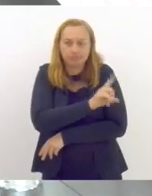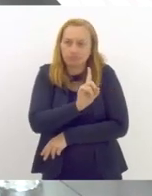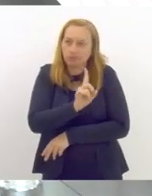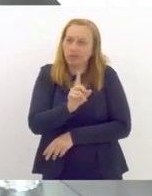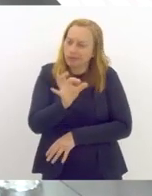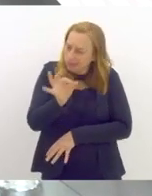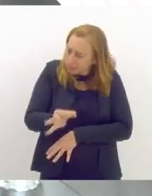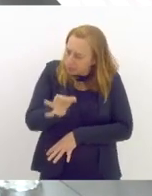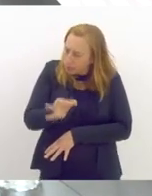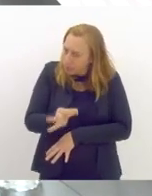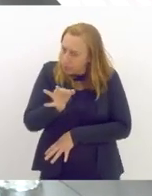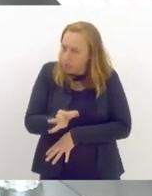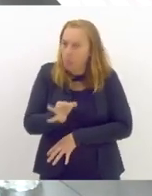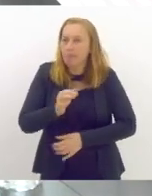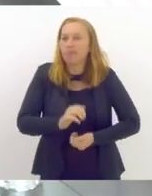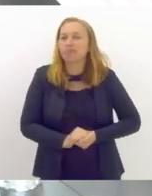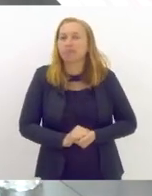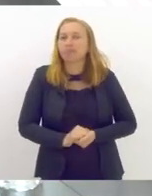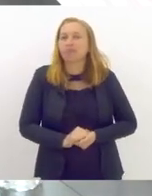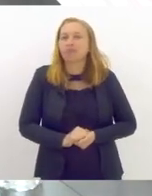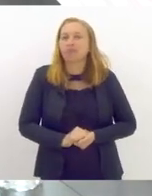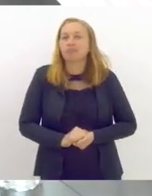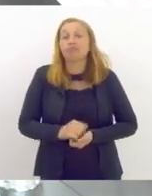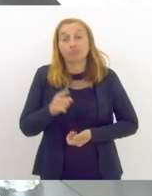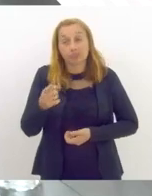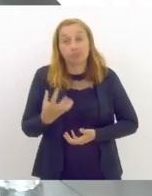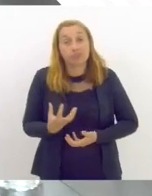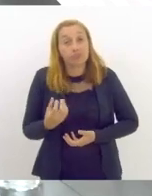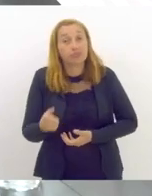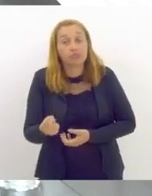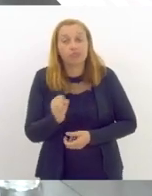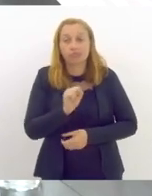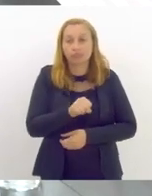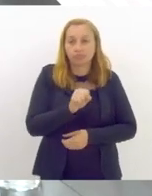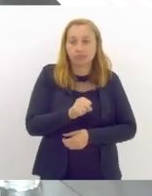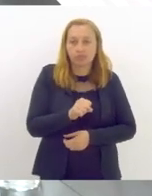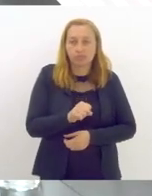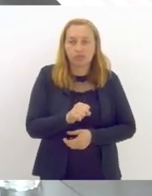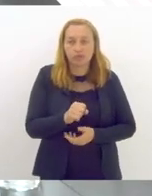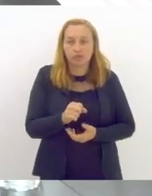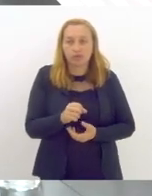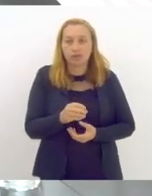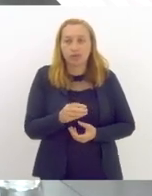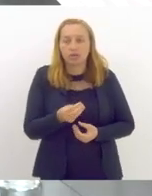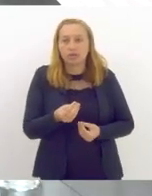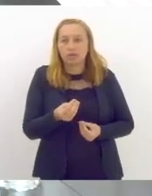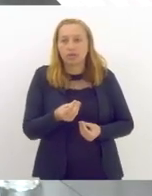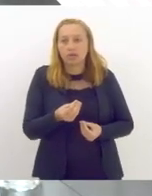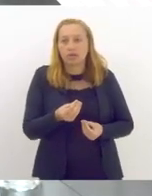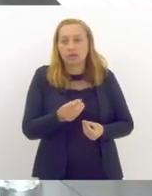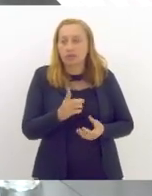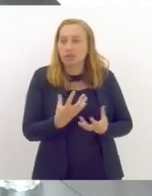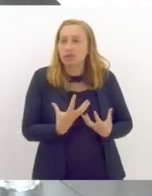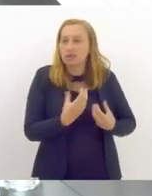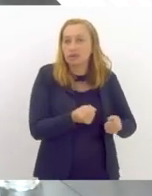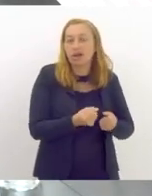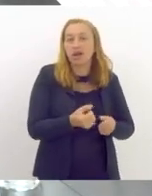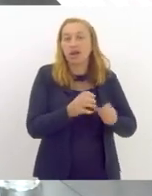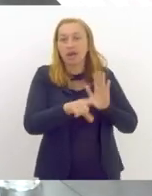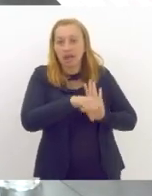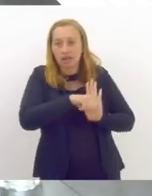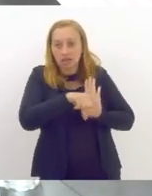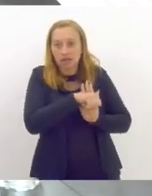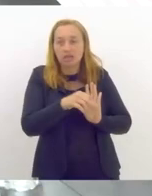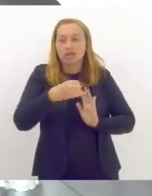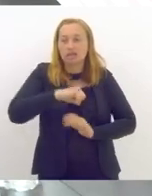correta dele é dever dele receber até porque seria renúncia de receita é crime se o prefeito Eduardo Paes